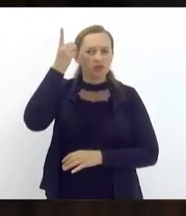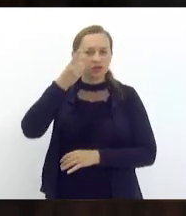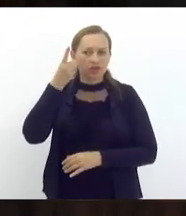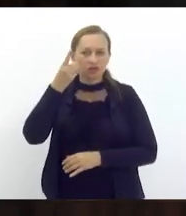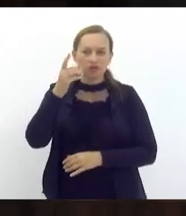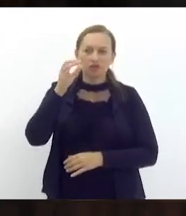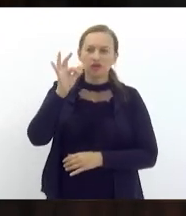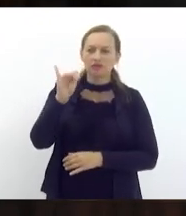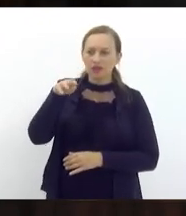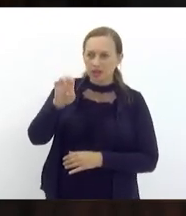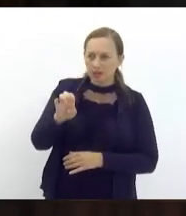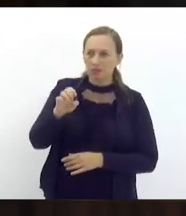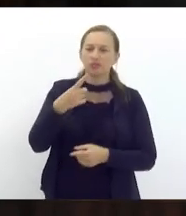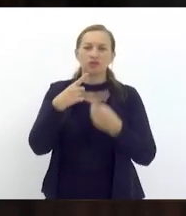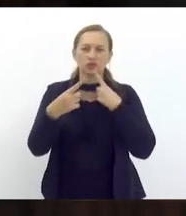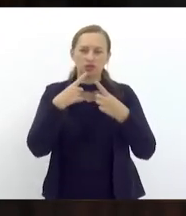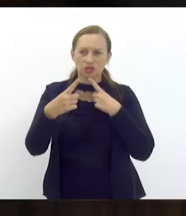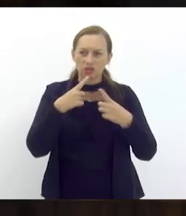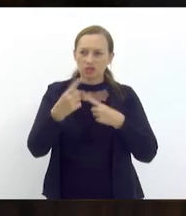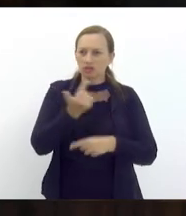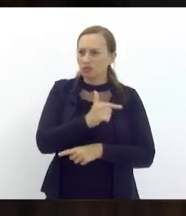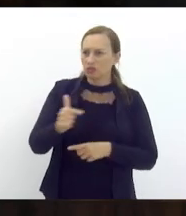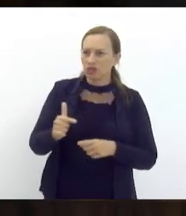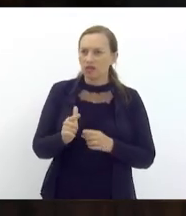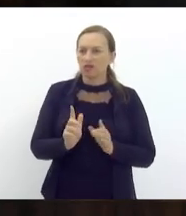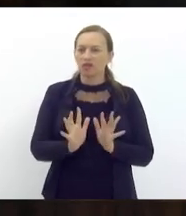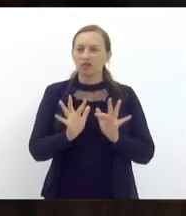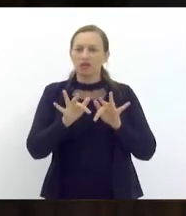Felipe Soares em discussão